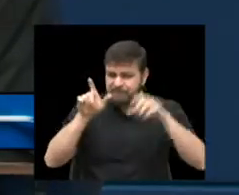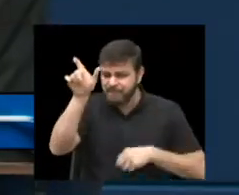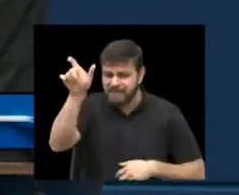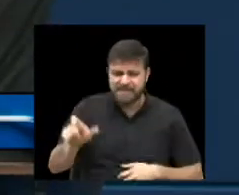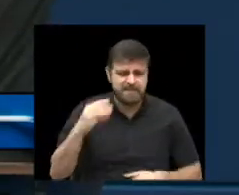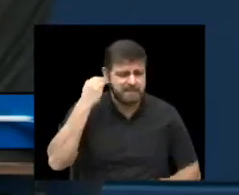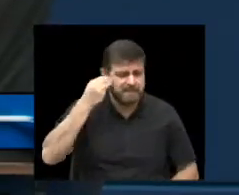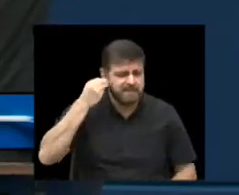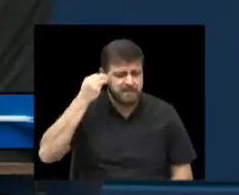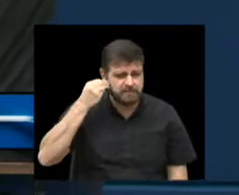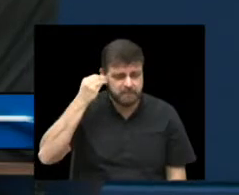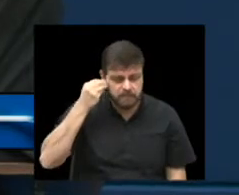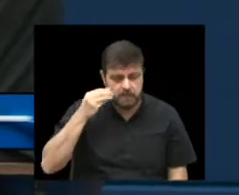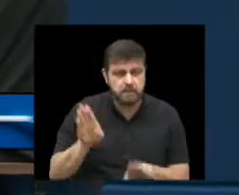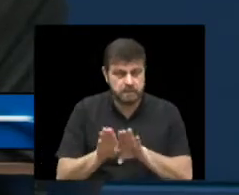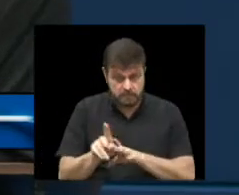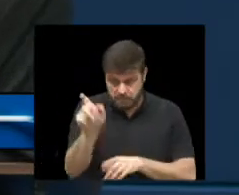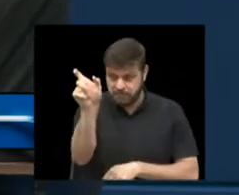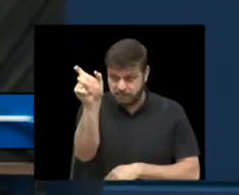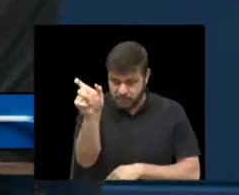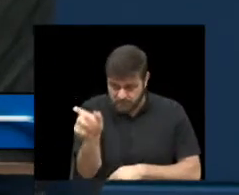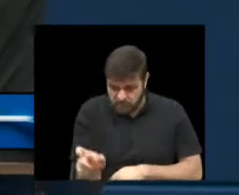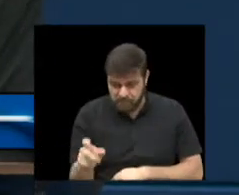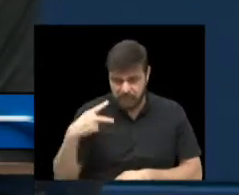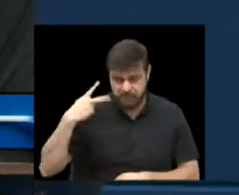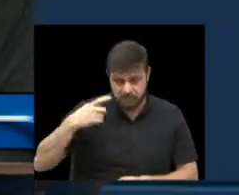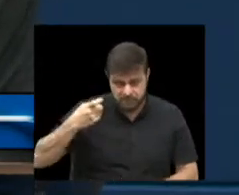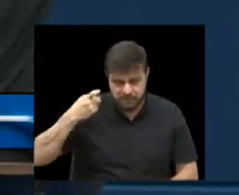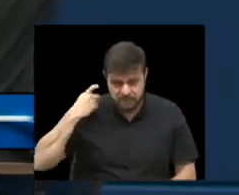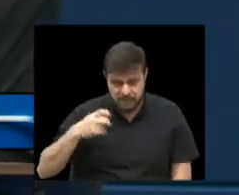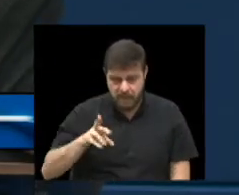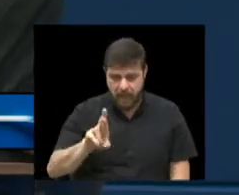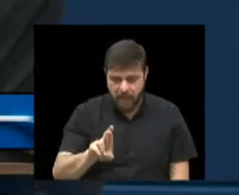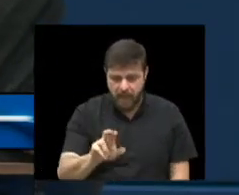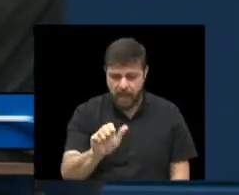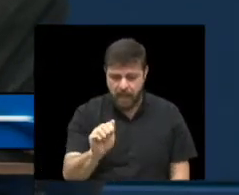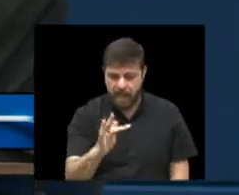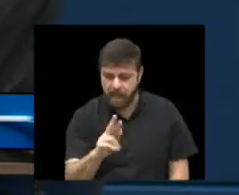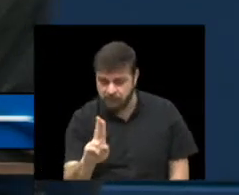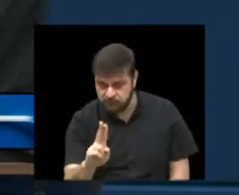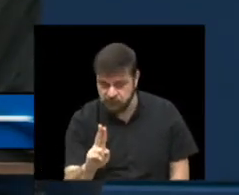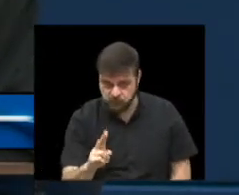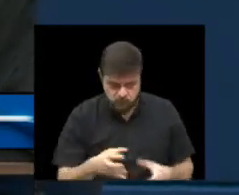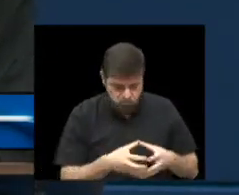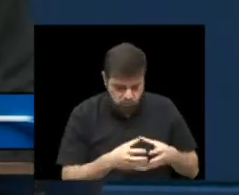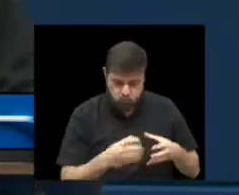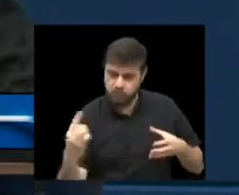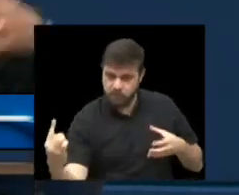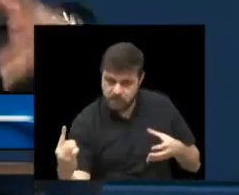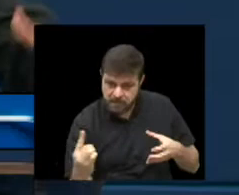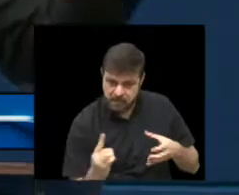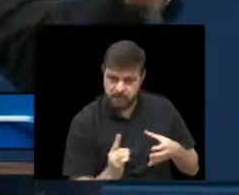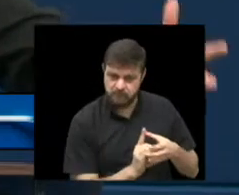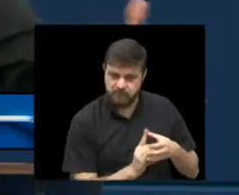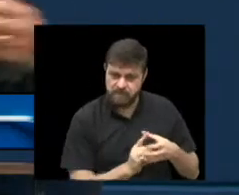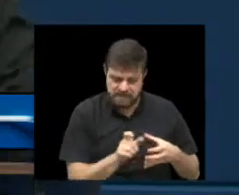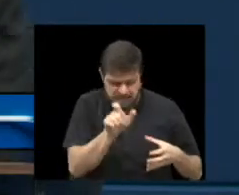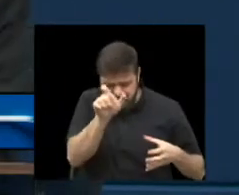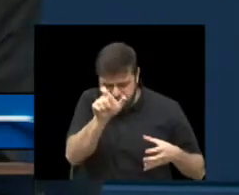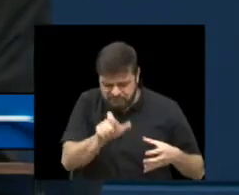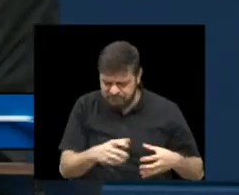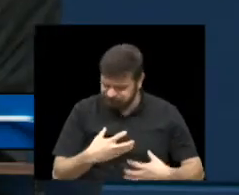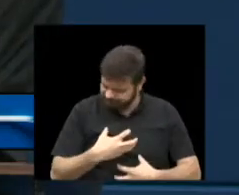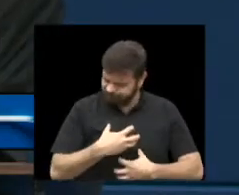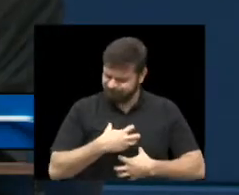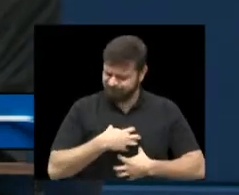E eu tenho certeza que ele também vai abrilhantar essa comissão como uma pessoa sensível, socialmente sensível que